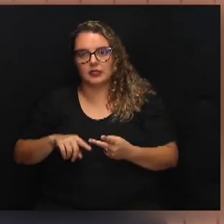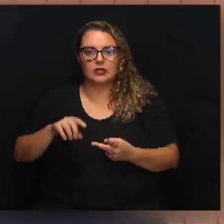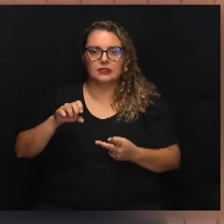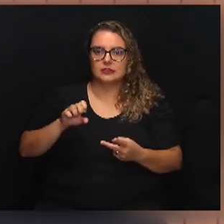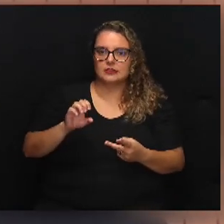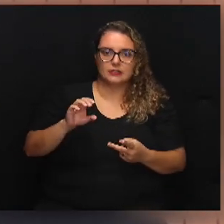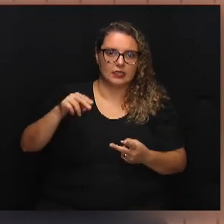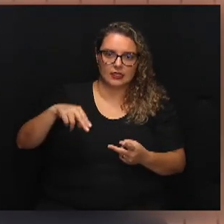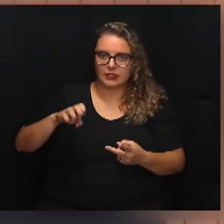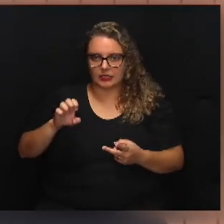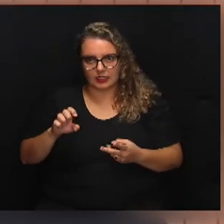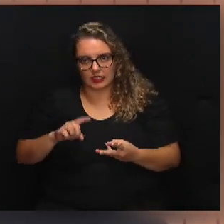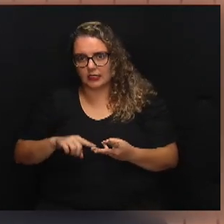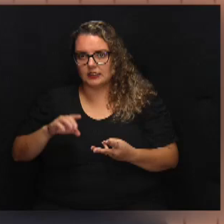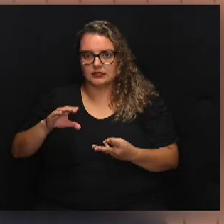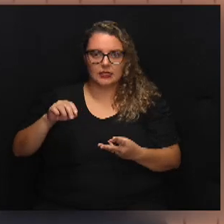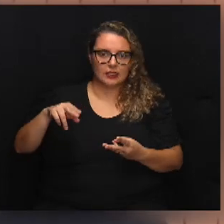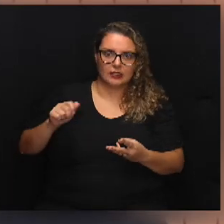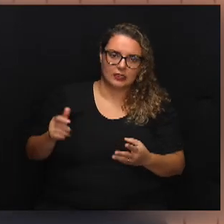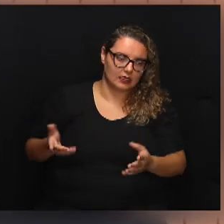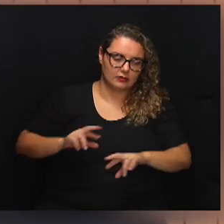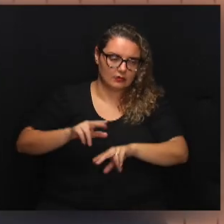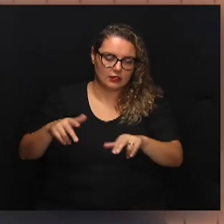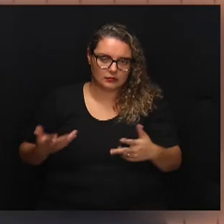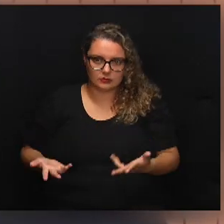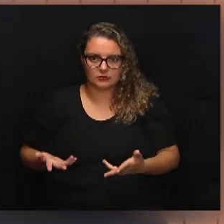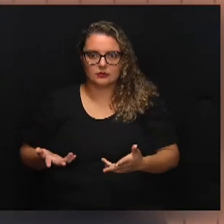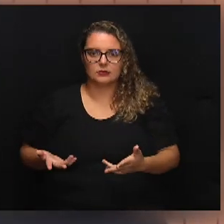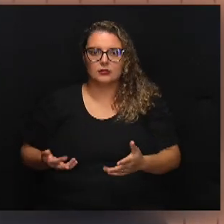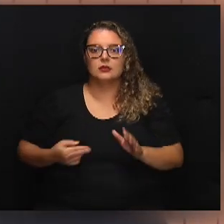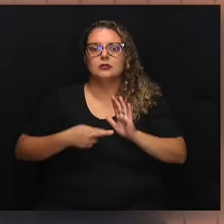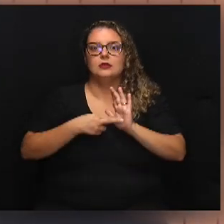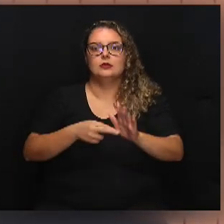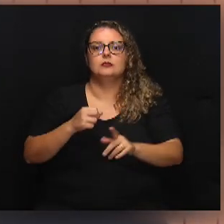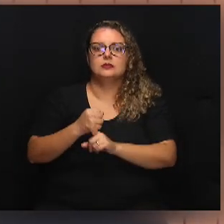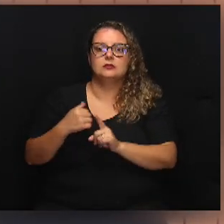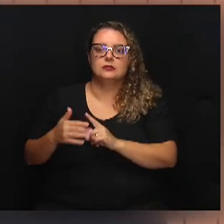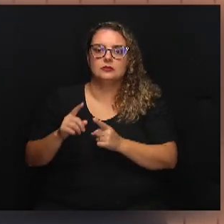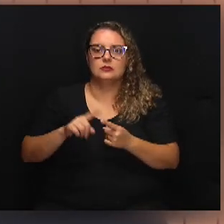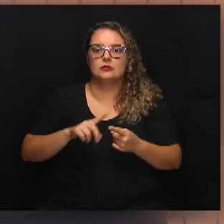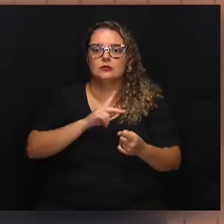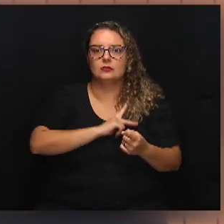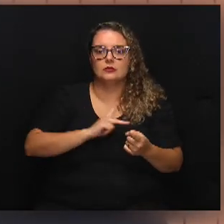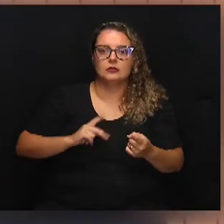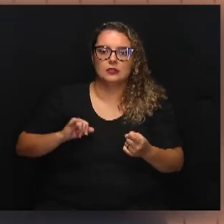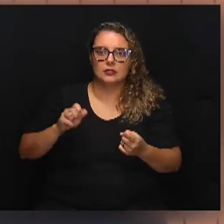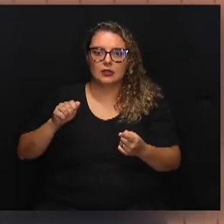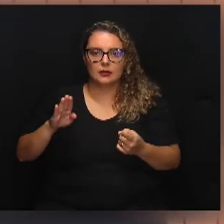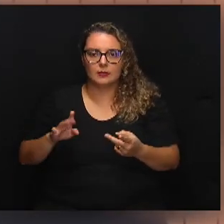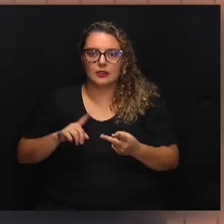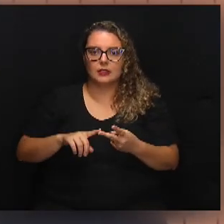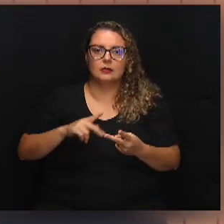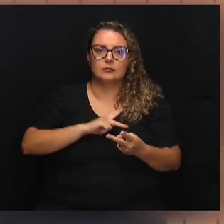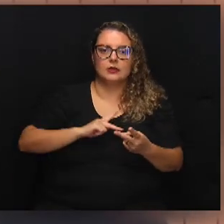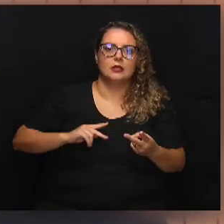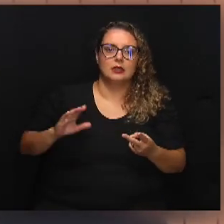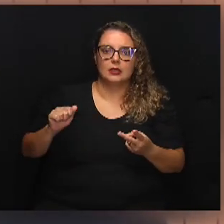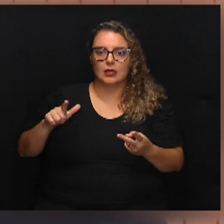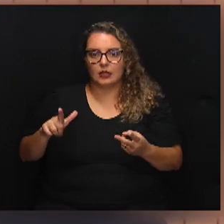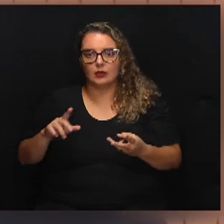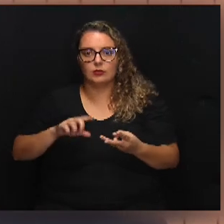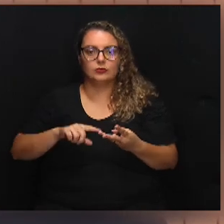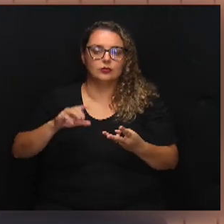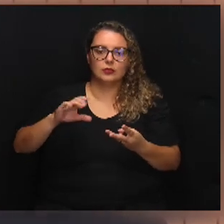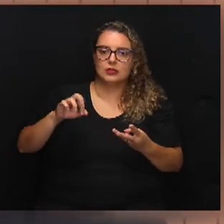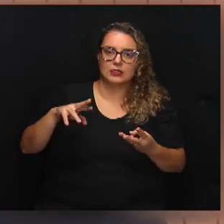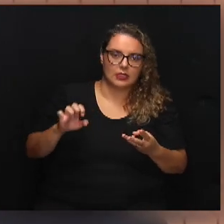CNA, enfim, mais representantes da sociedade civil, como presidente do IAB, presidente do CAL, presidente do CREA, presidente do